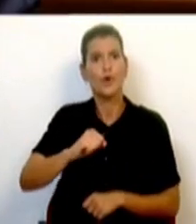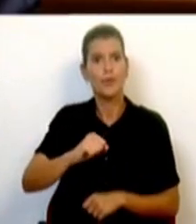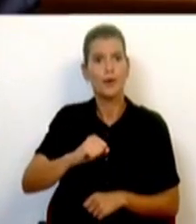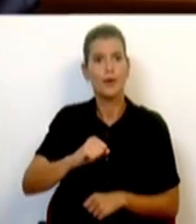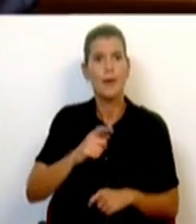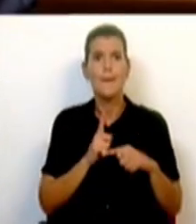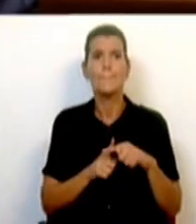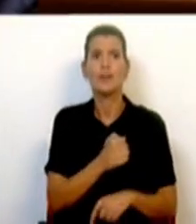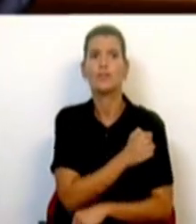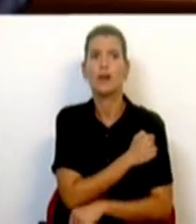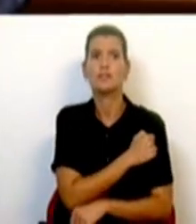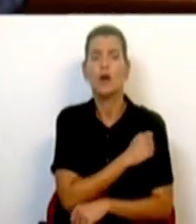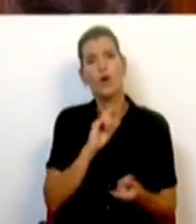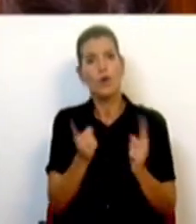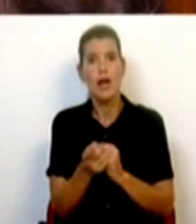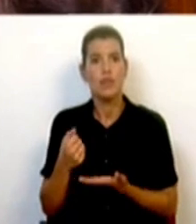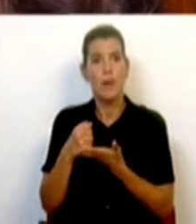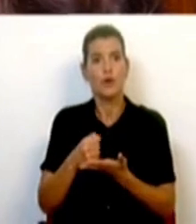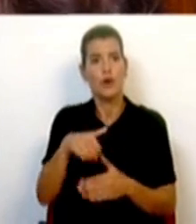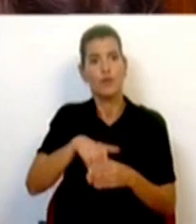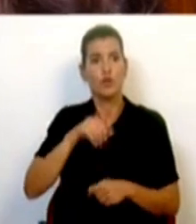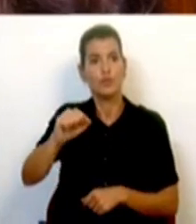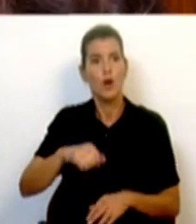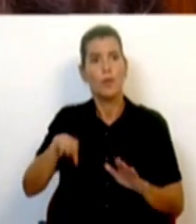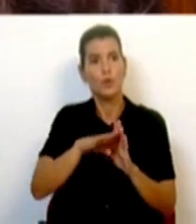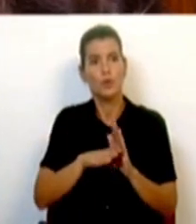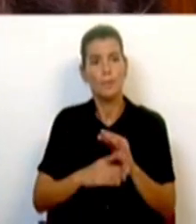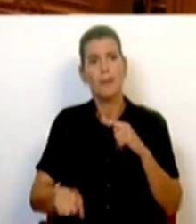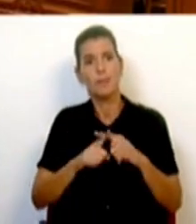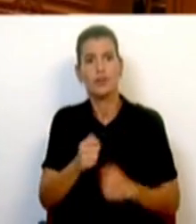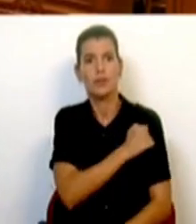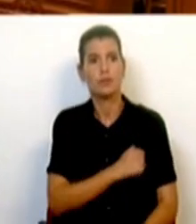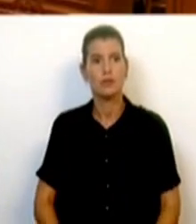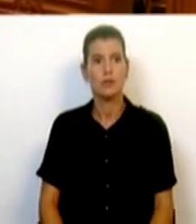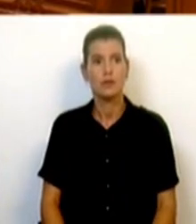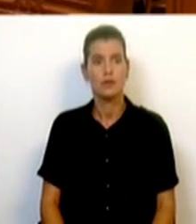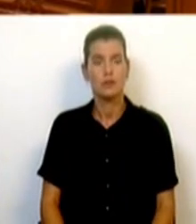Mais Habitação, em vez de apoiar com o seu voto o programa Mais Habitação.